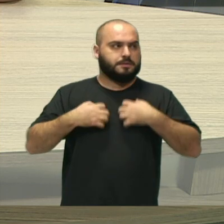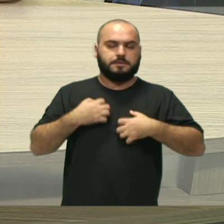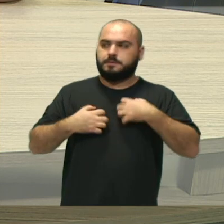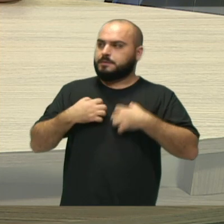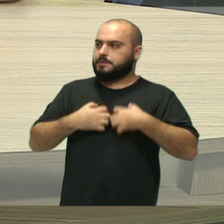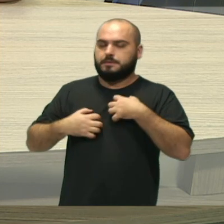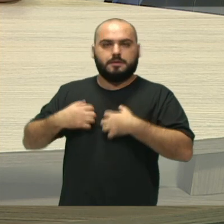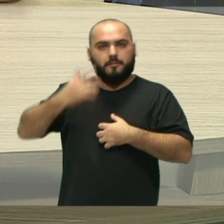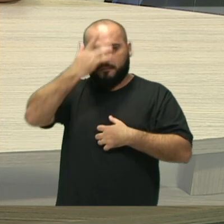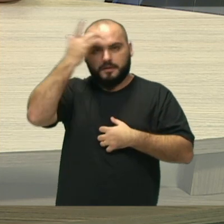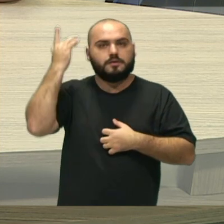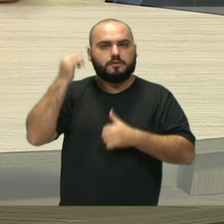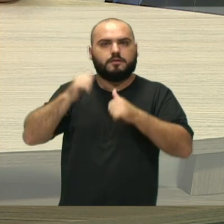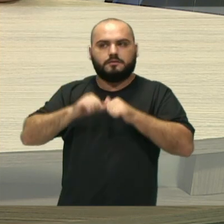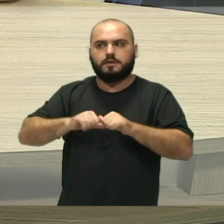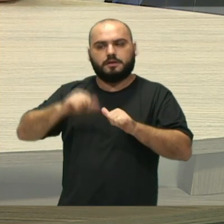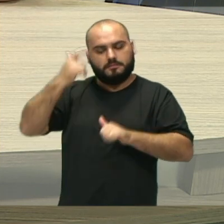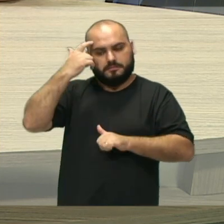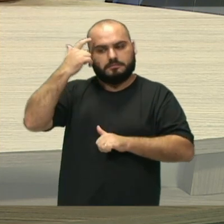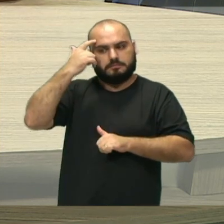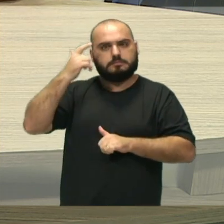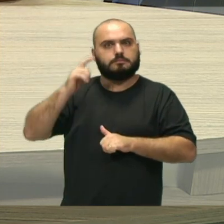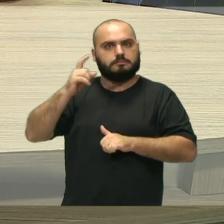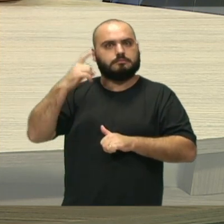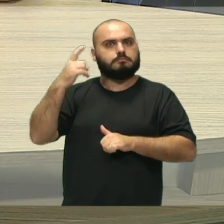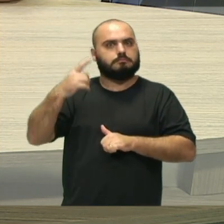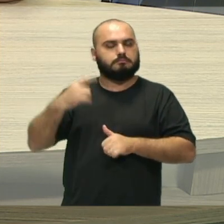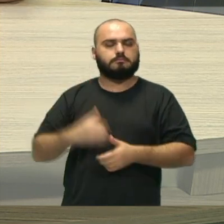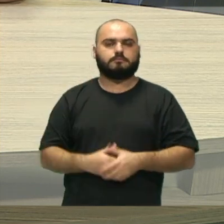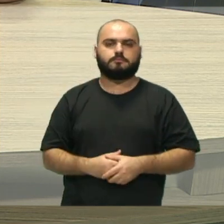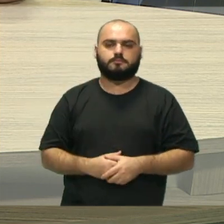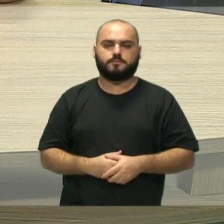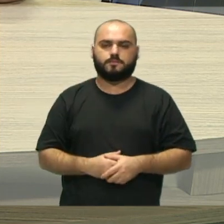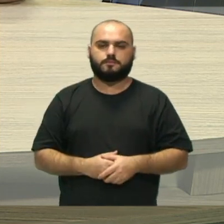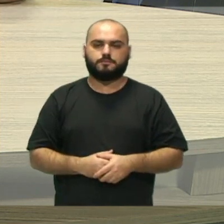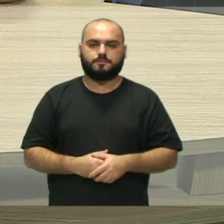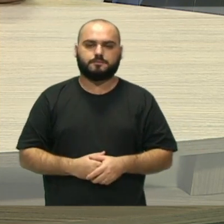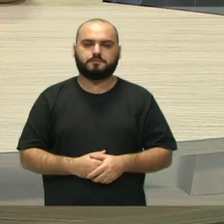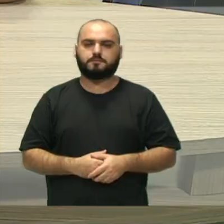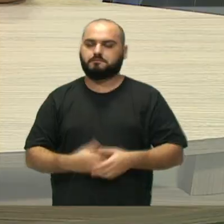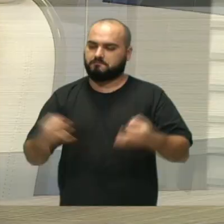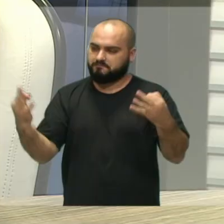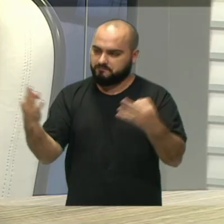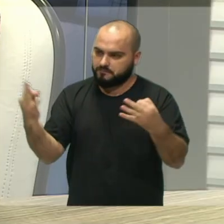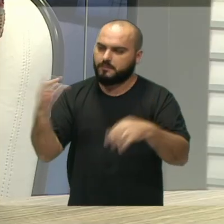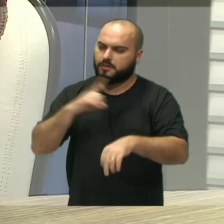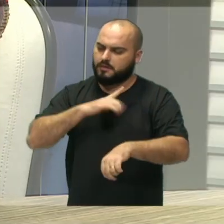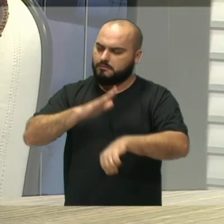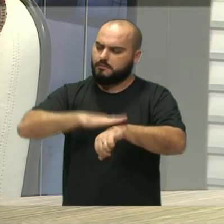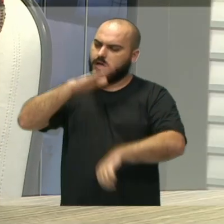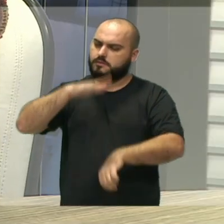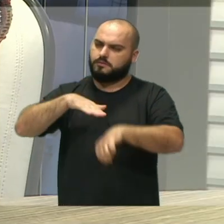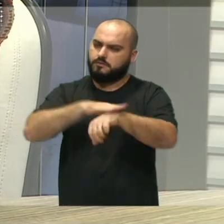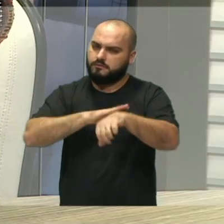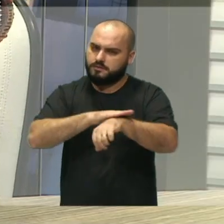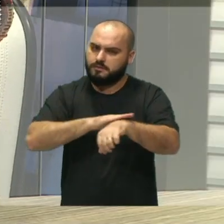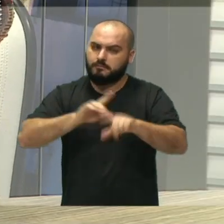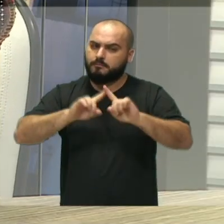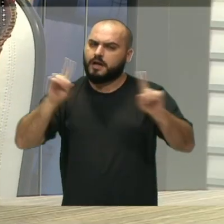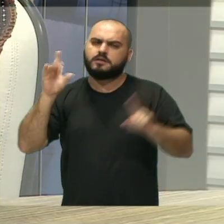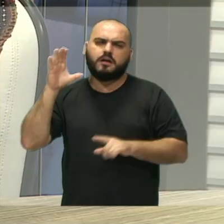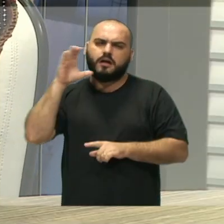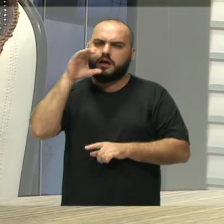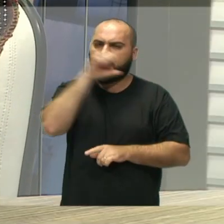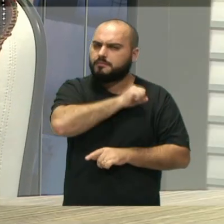muito com as crenças das pessoas. Com certeza. Doutor, nós temos ainda muito para conversar, mas a gente precisa fazer um